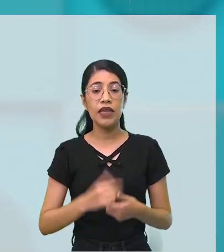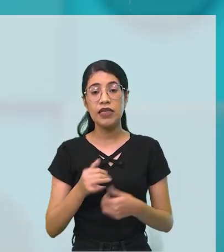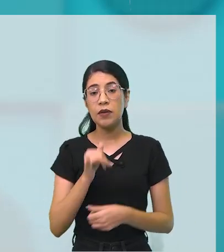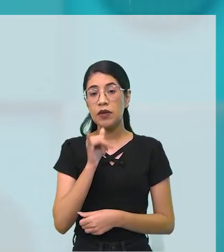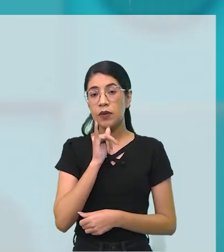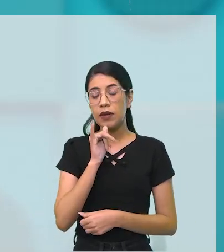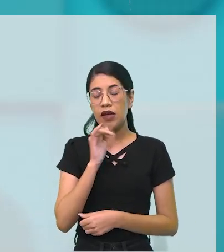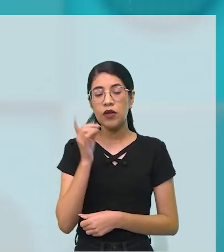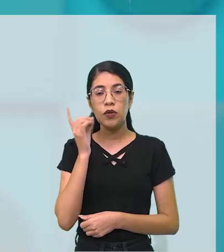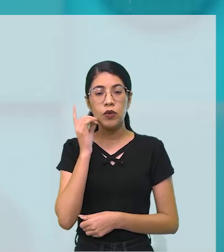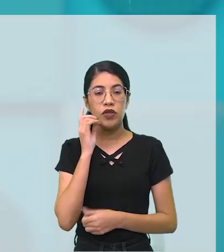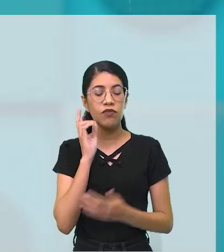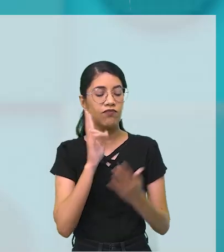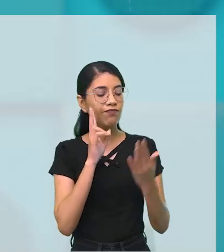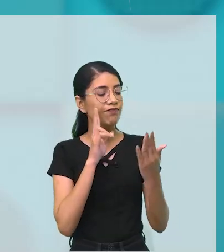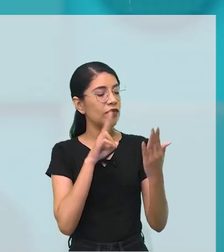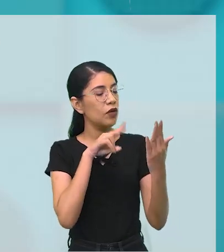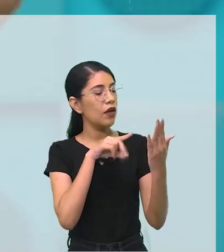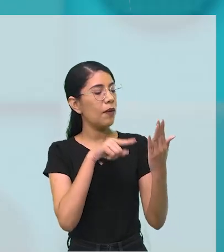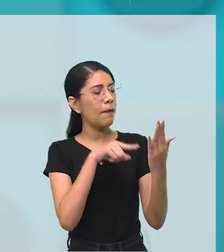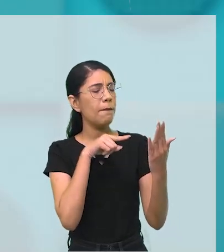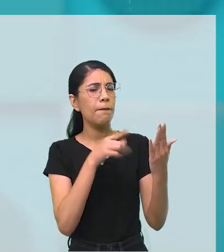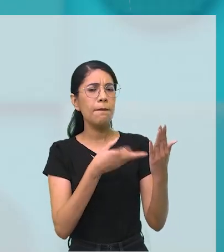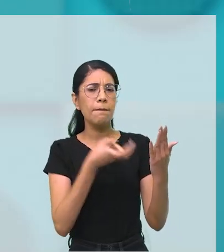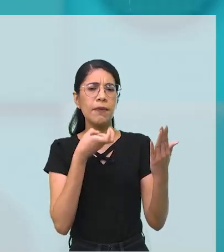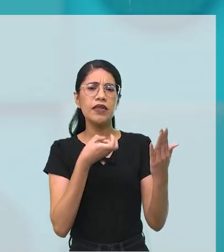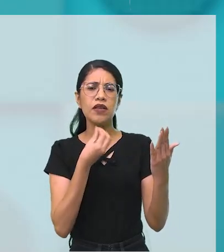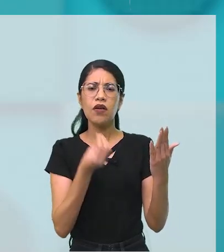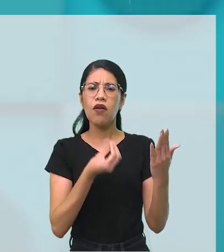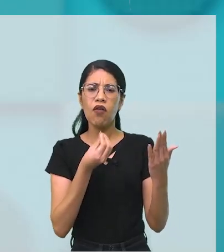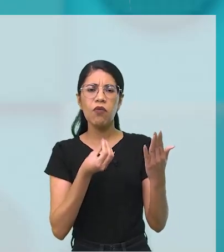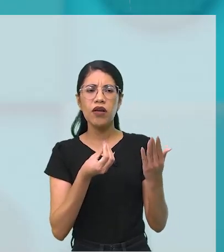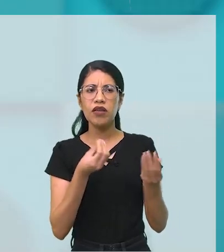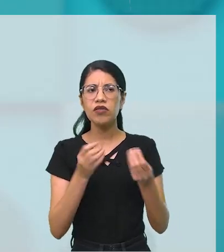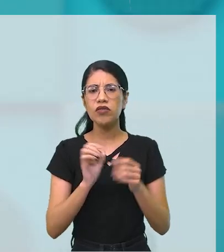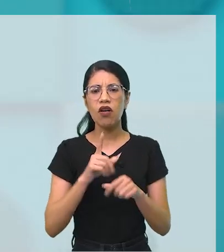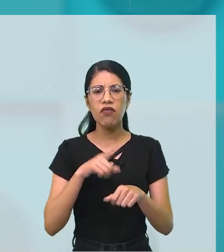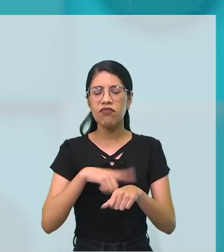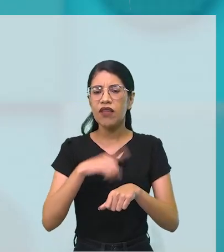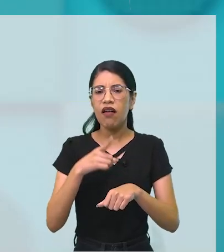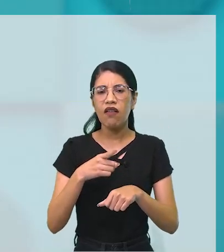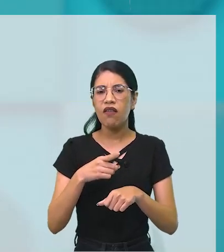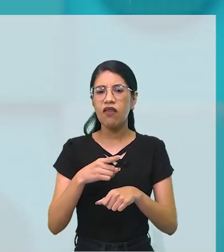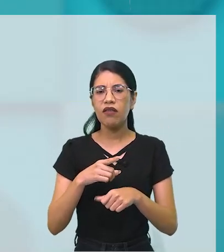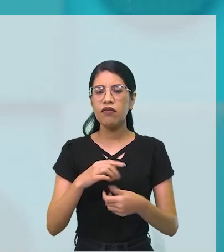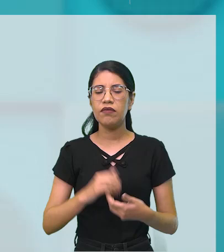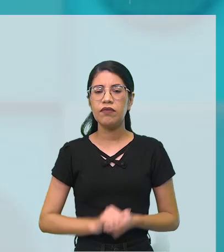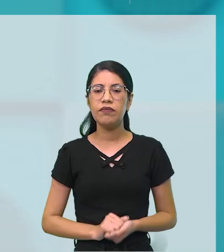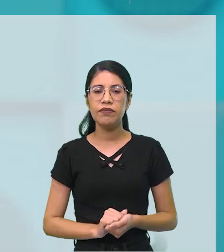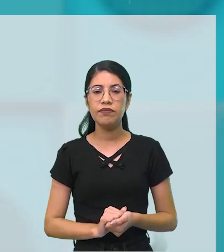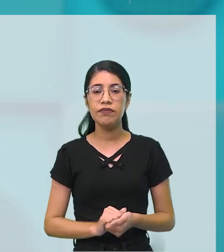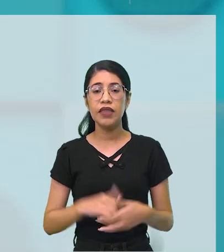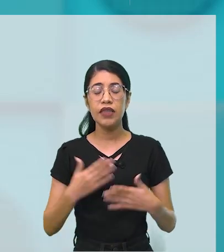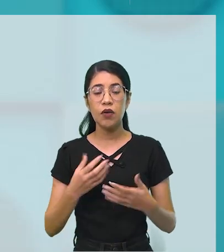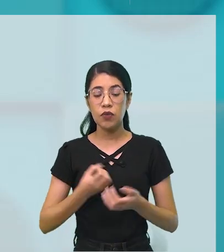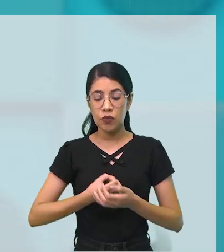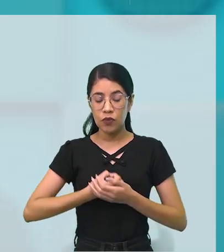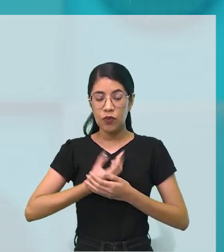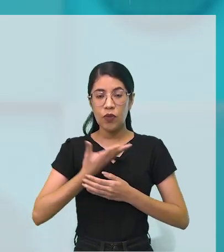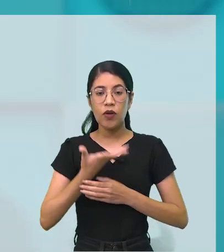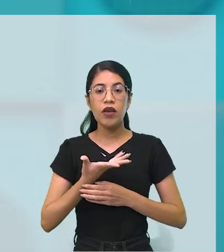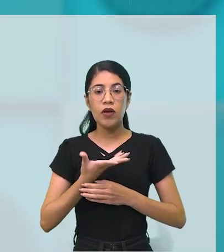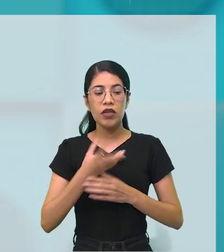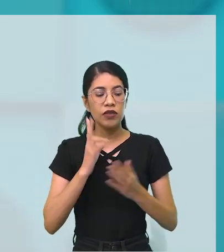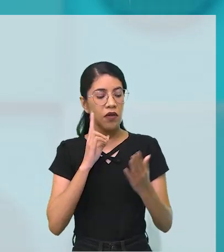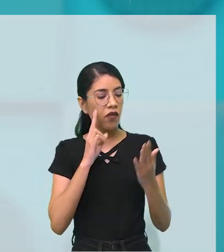mas será que realmente eu estou me enxergando? Ou será que é algo mecânico? Então veja que o nosso eu lírico ali, de repente se olha